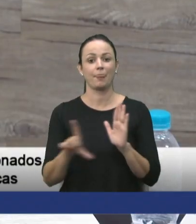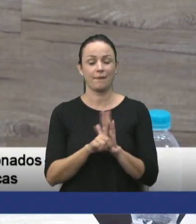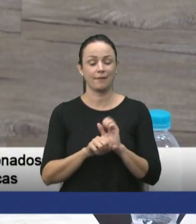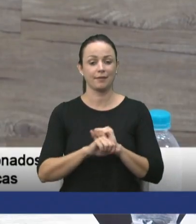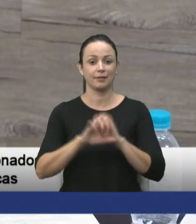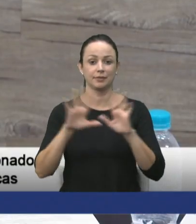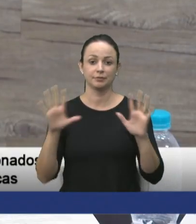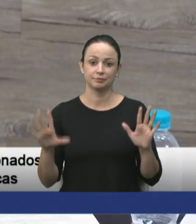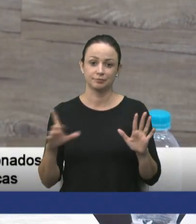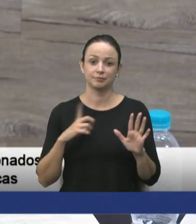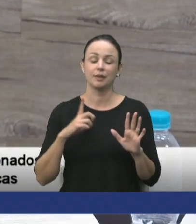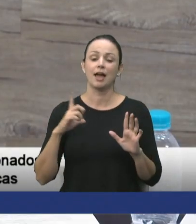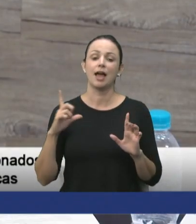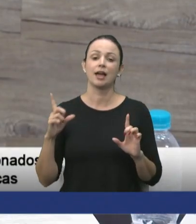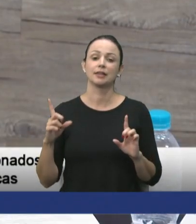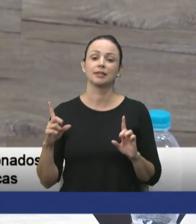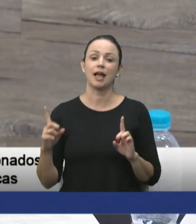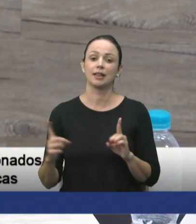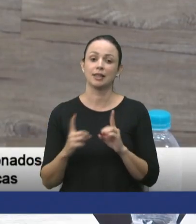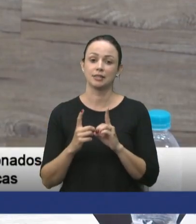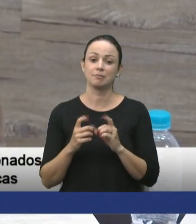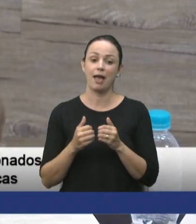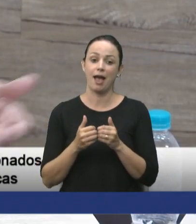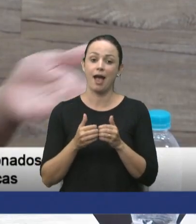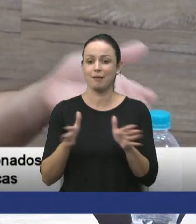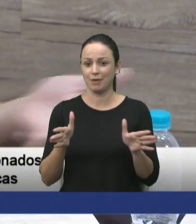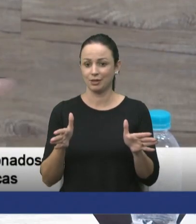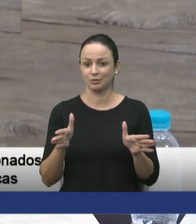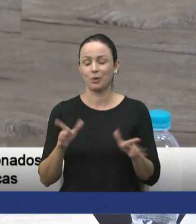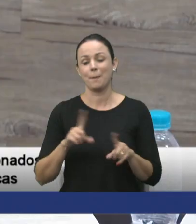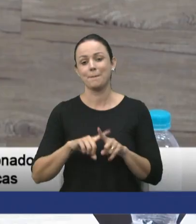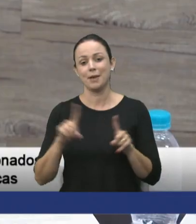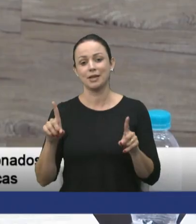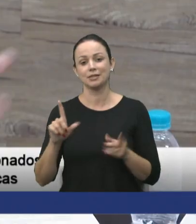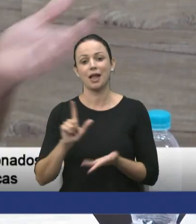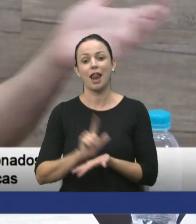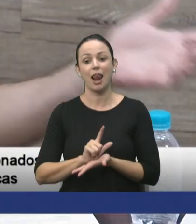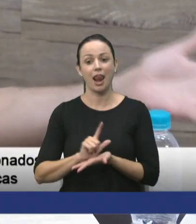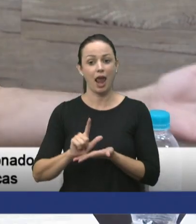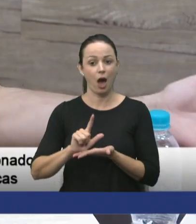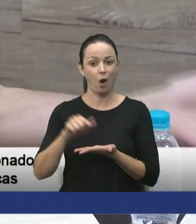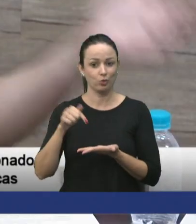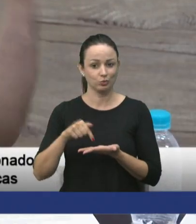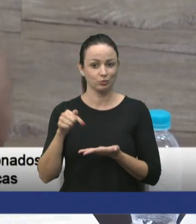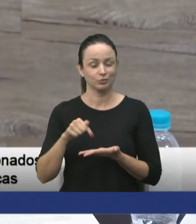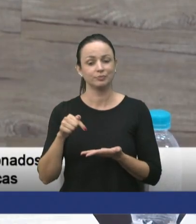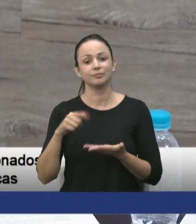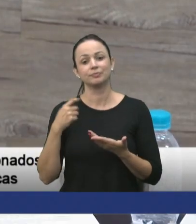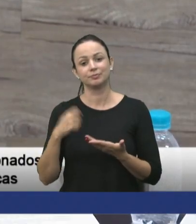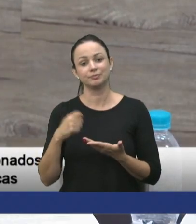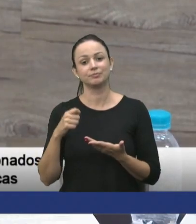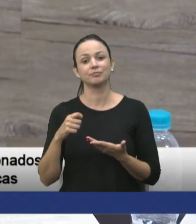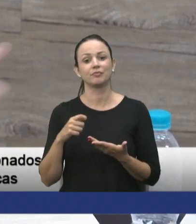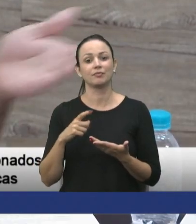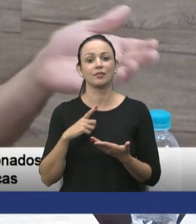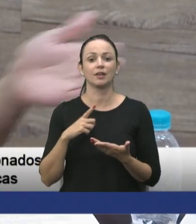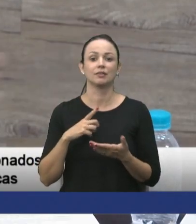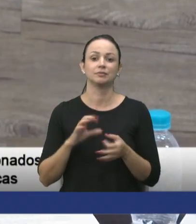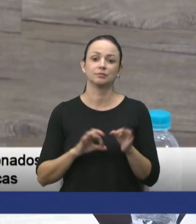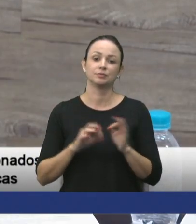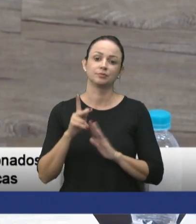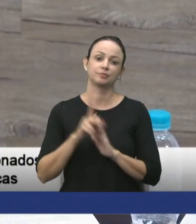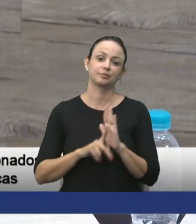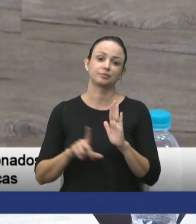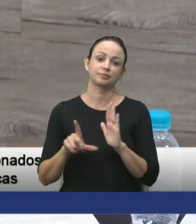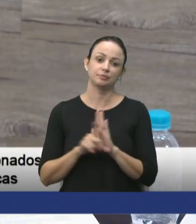com atendimento mais aberto. Só que o laudo é um ponto que talvez seja o que demove o projeto de lei,